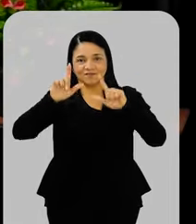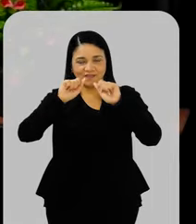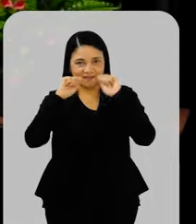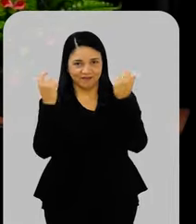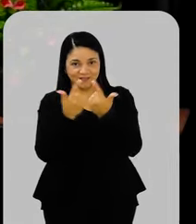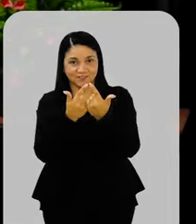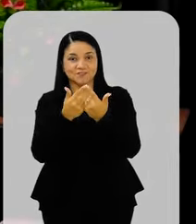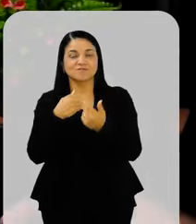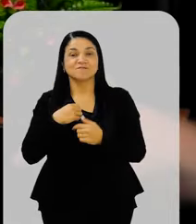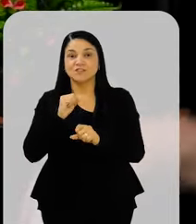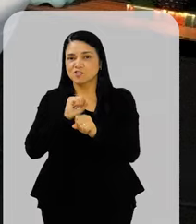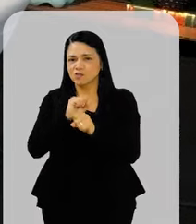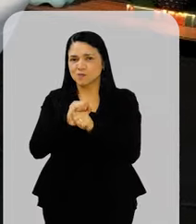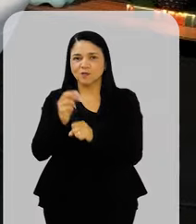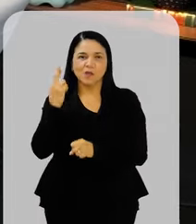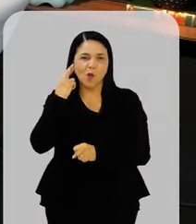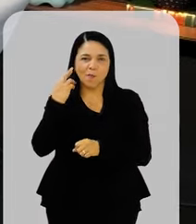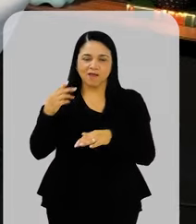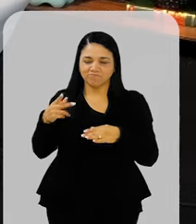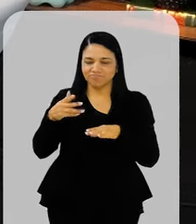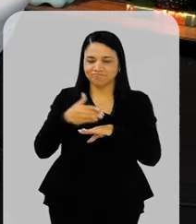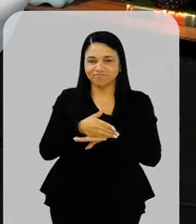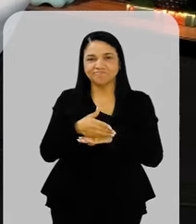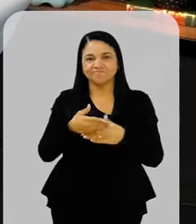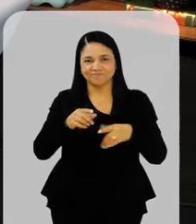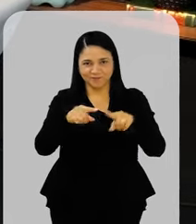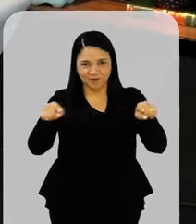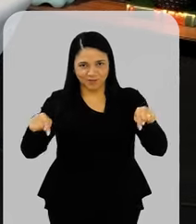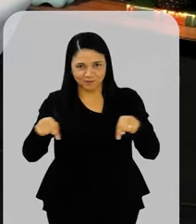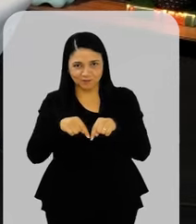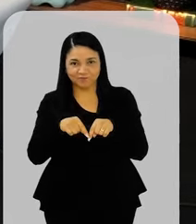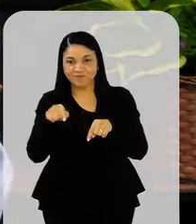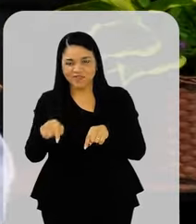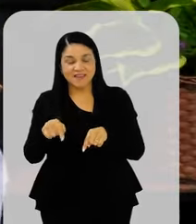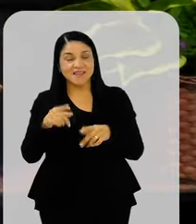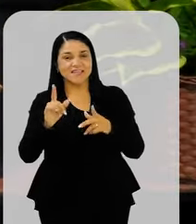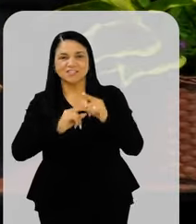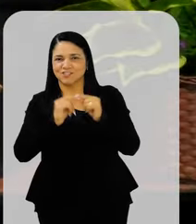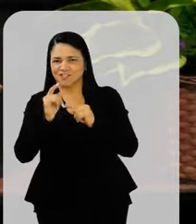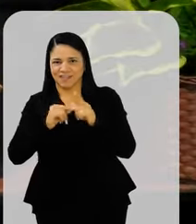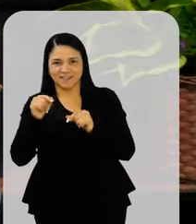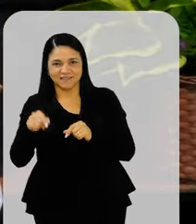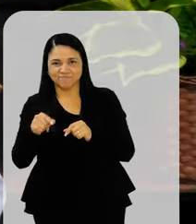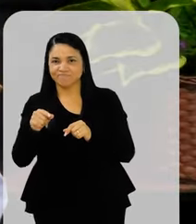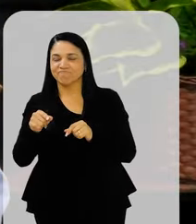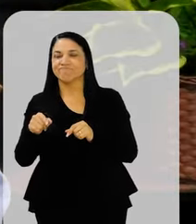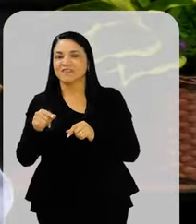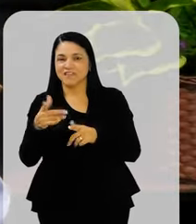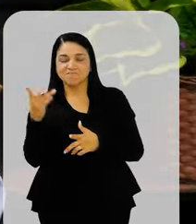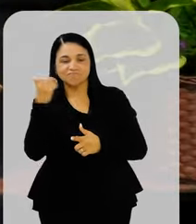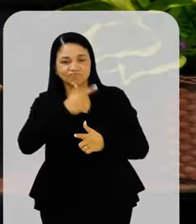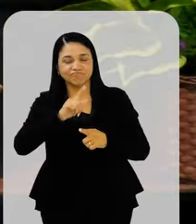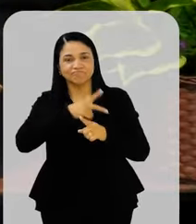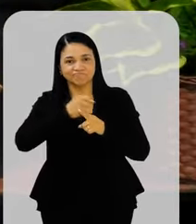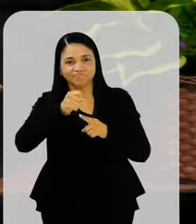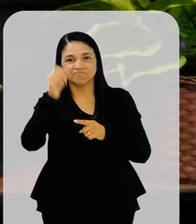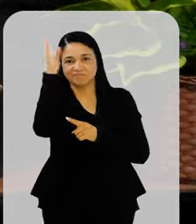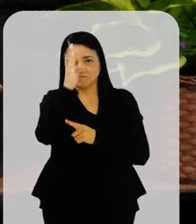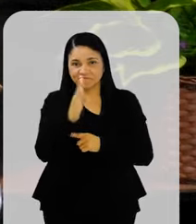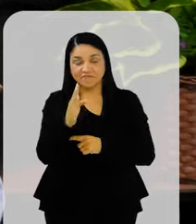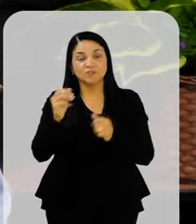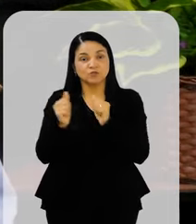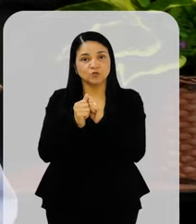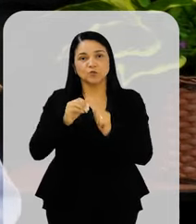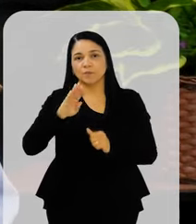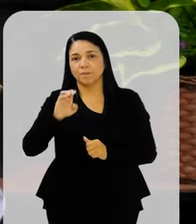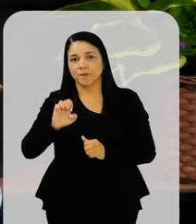na TV Alerj. Excelente, esperando que o Romário entrasse em campo. Mas é o Romário, rapaz. Romário é estrela. Craque, foi ele que classificou o Brasil, foi ele,